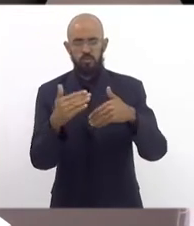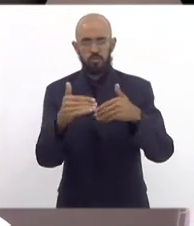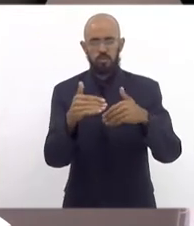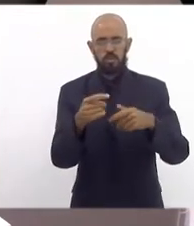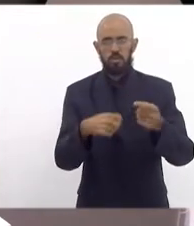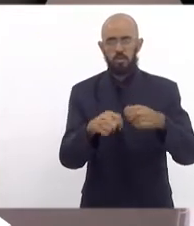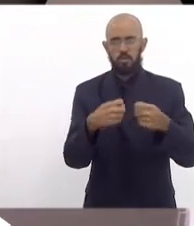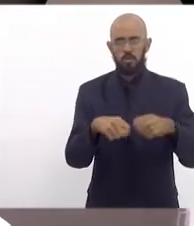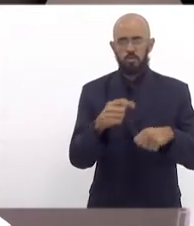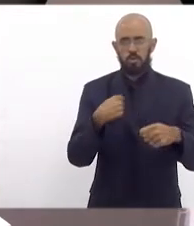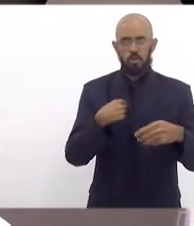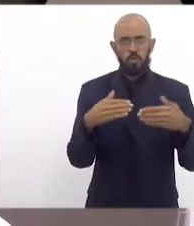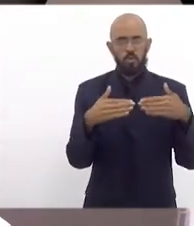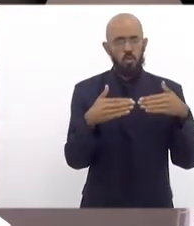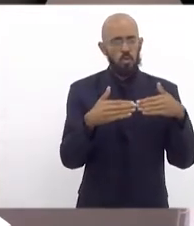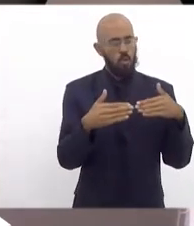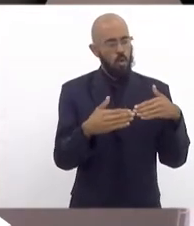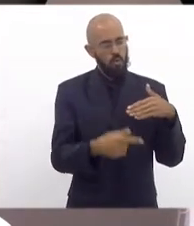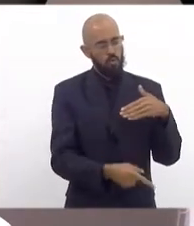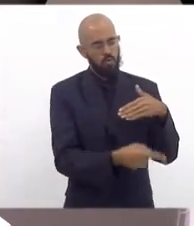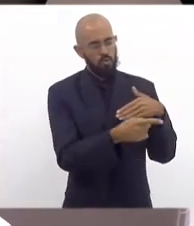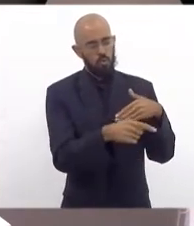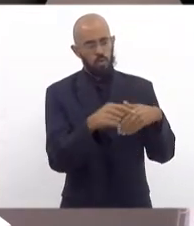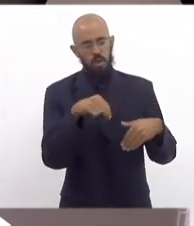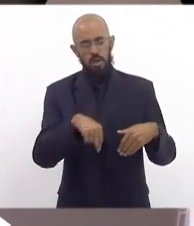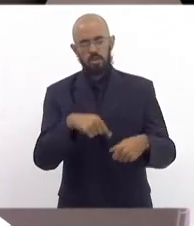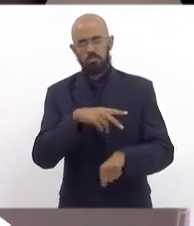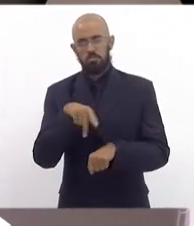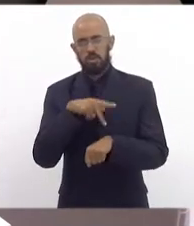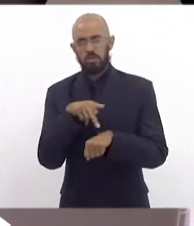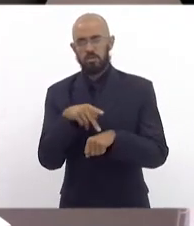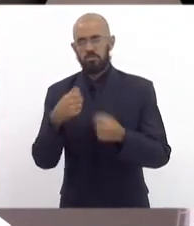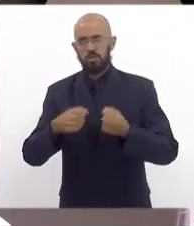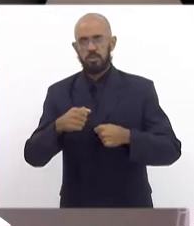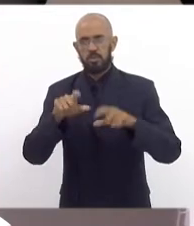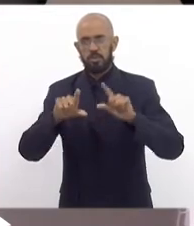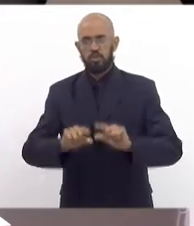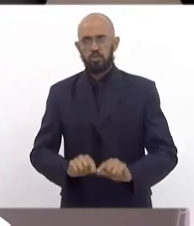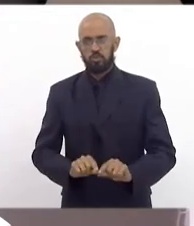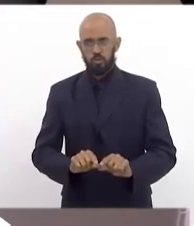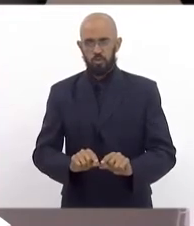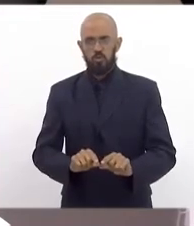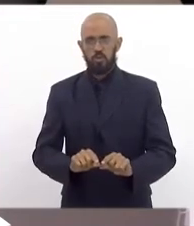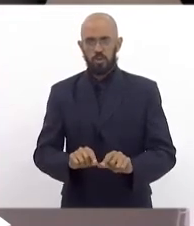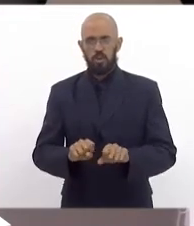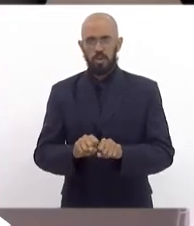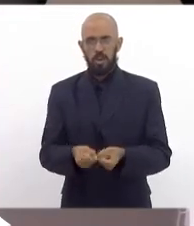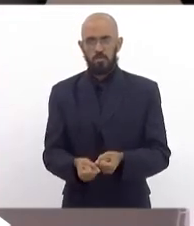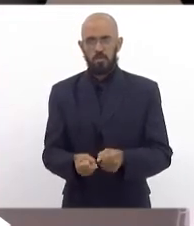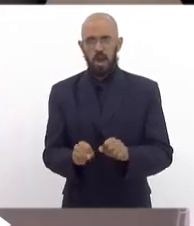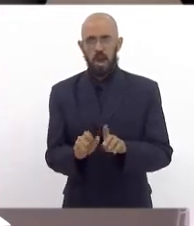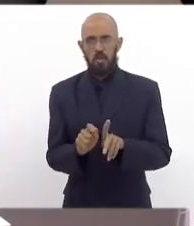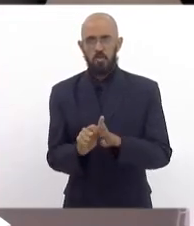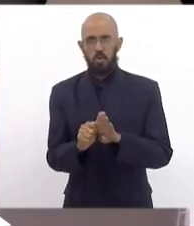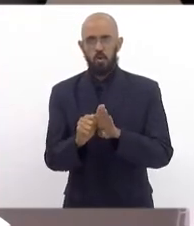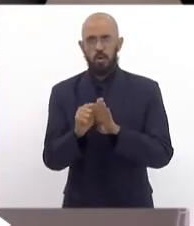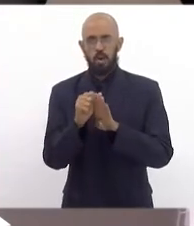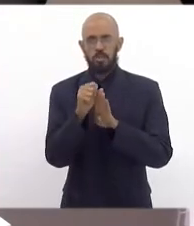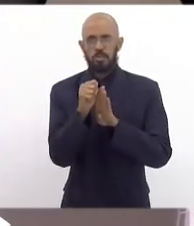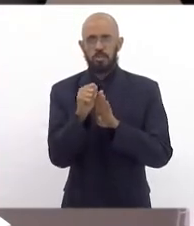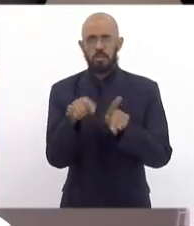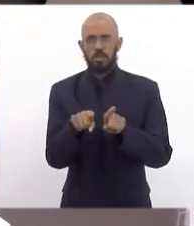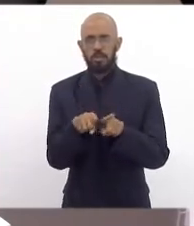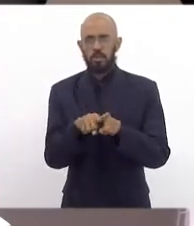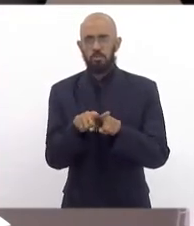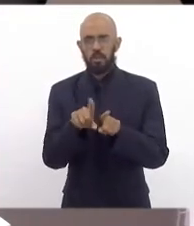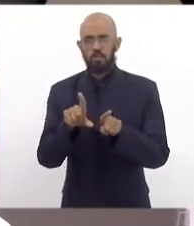realmente que eu também concordo plenamente esse país precisa reduzir quebrar a burocracia e reduzir a